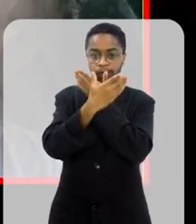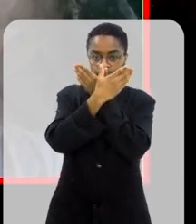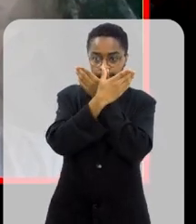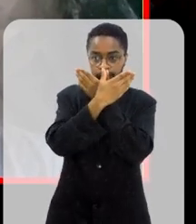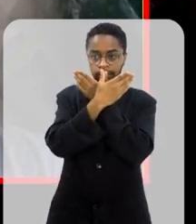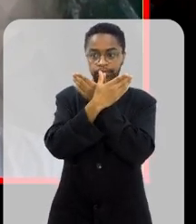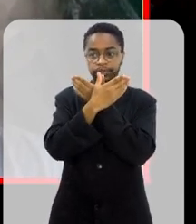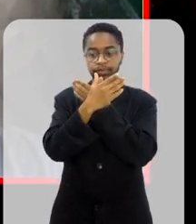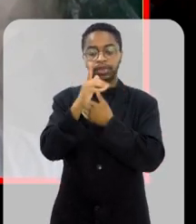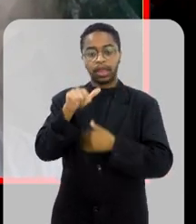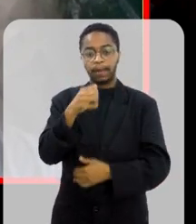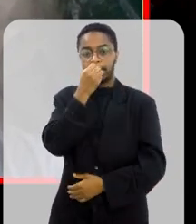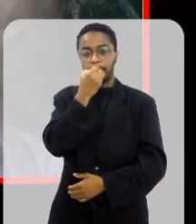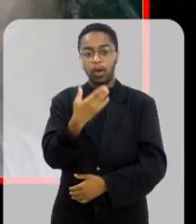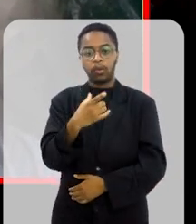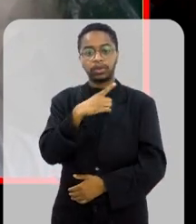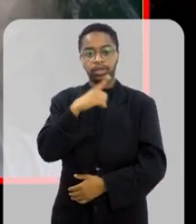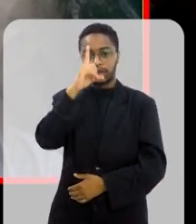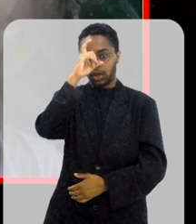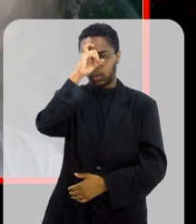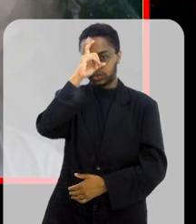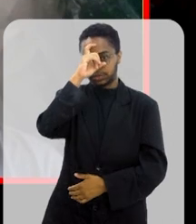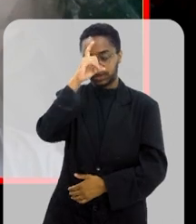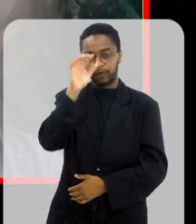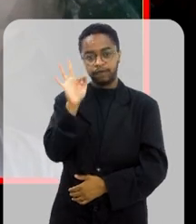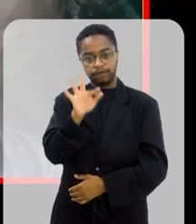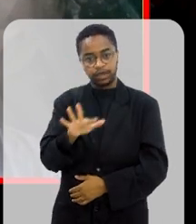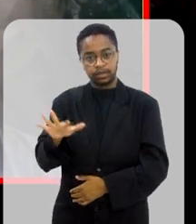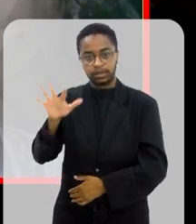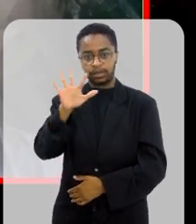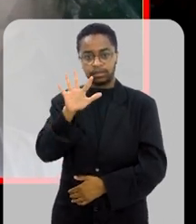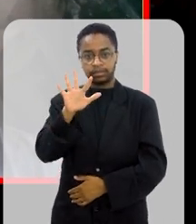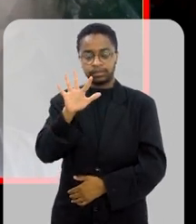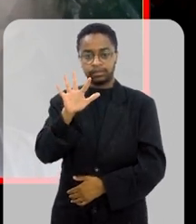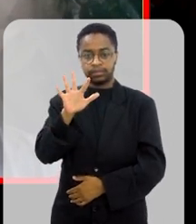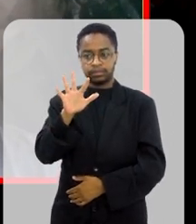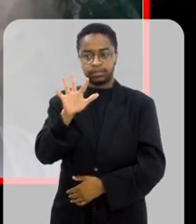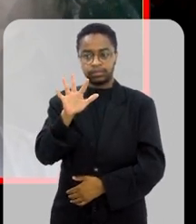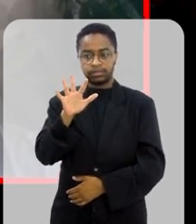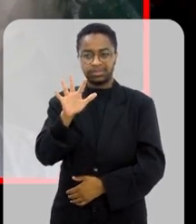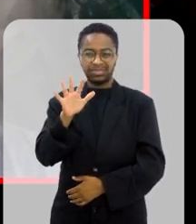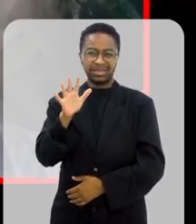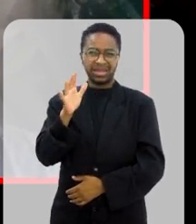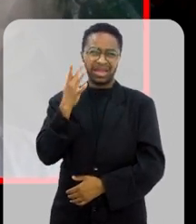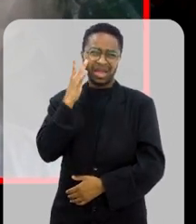né, é muito bom, é um hospital federal, né?